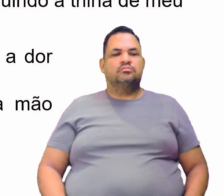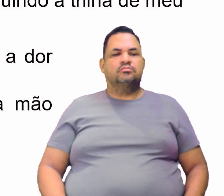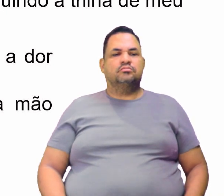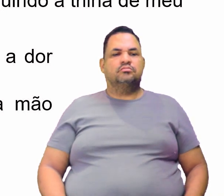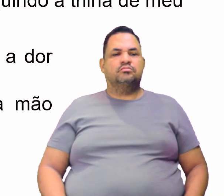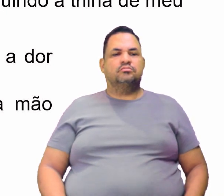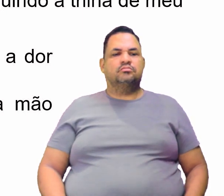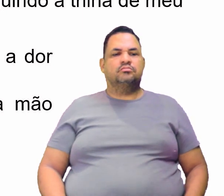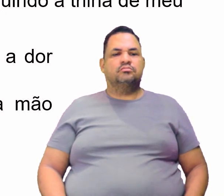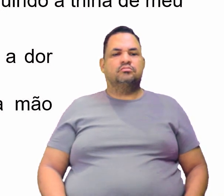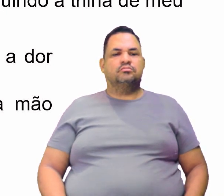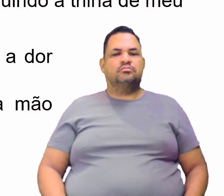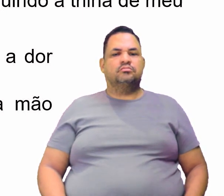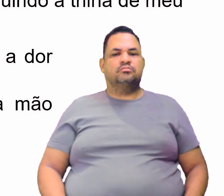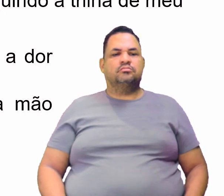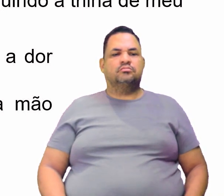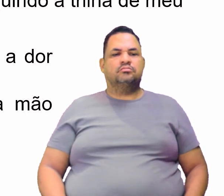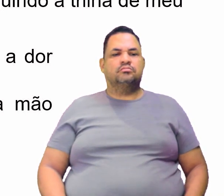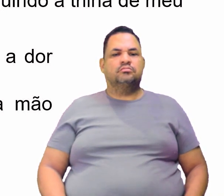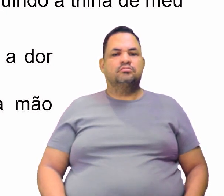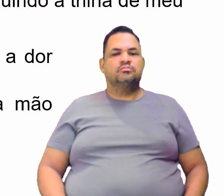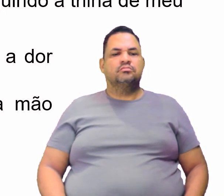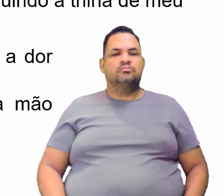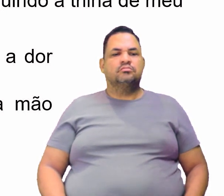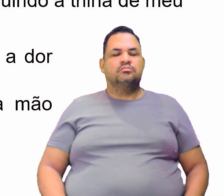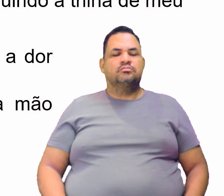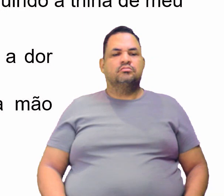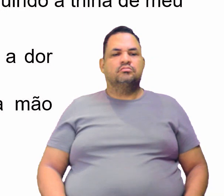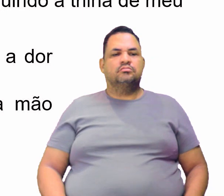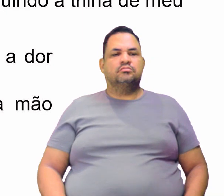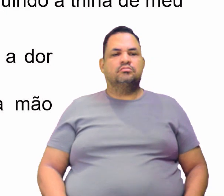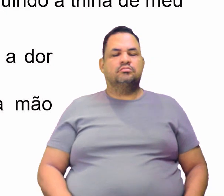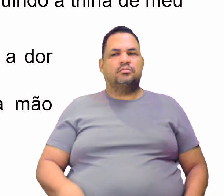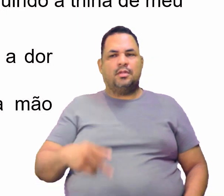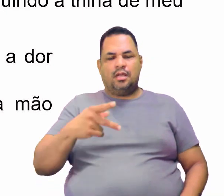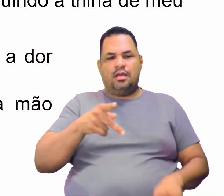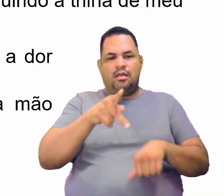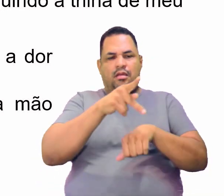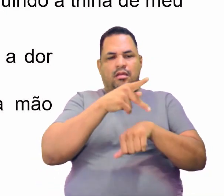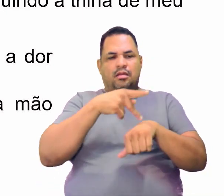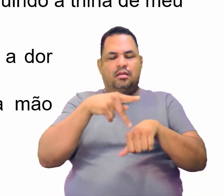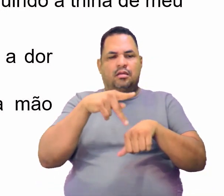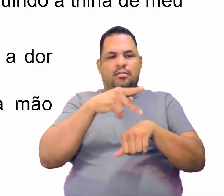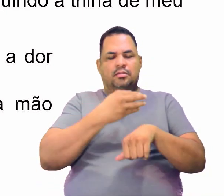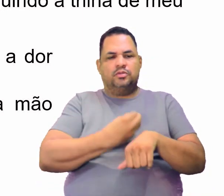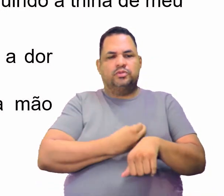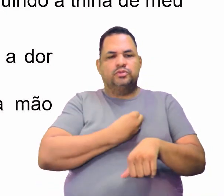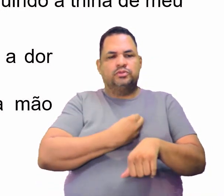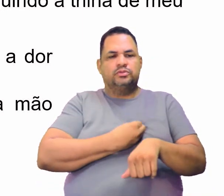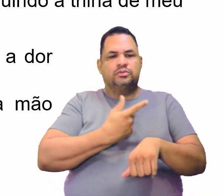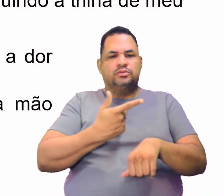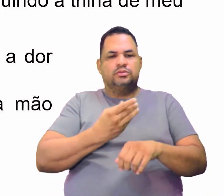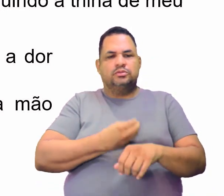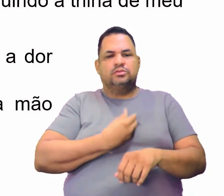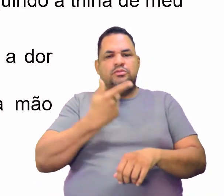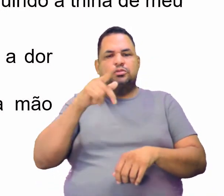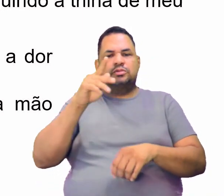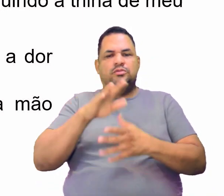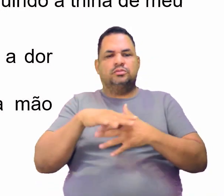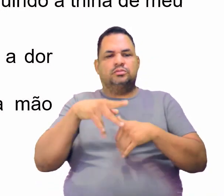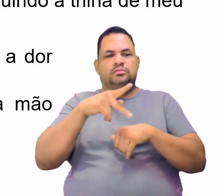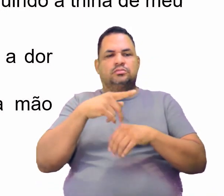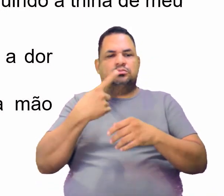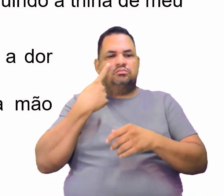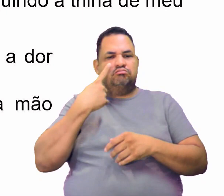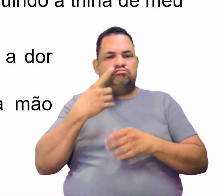leitor. Ó, nós temos na letra A. O estrangeiro ainda tropeça com muita frequência na incompreensão